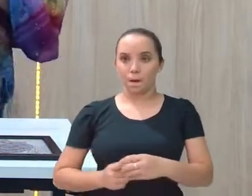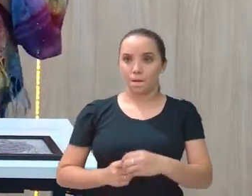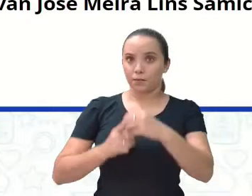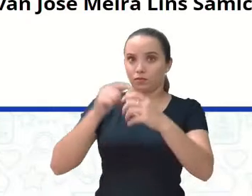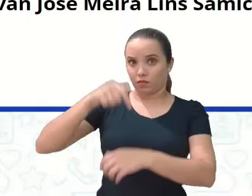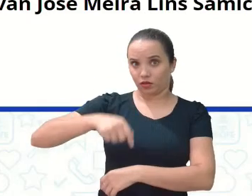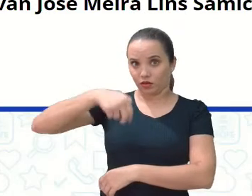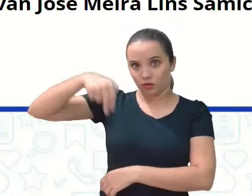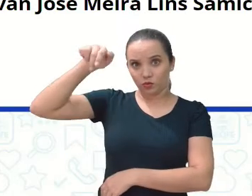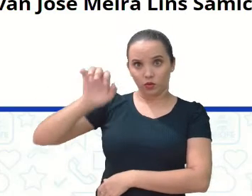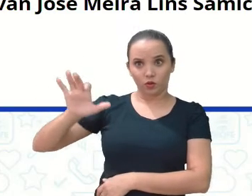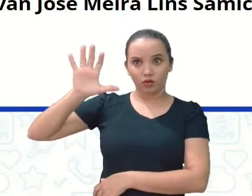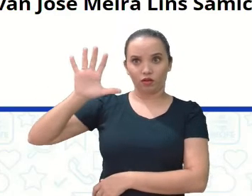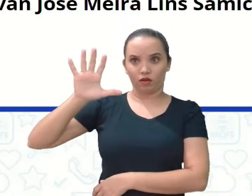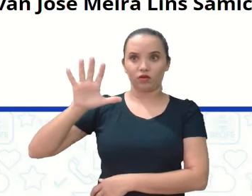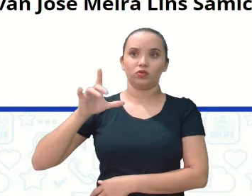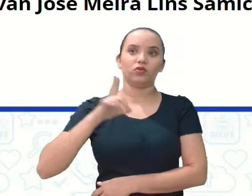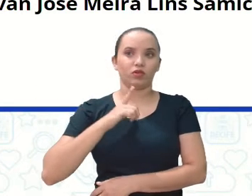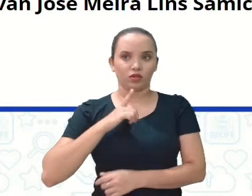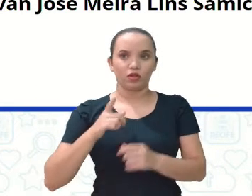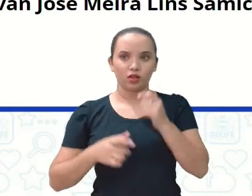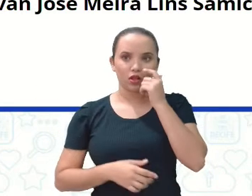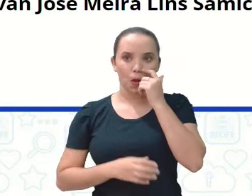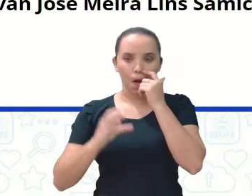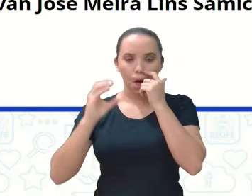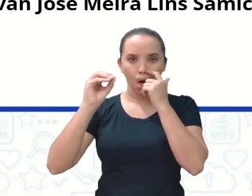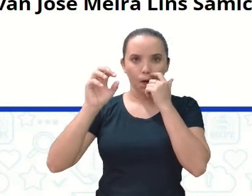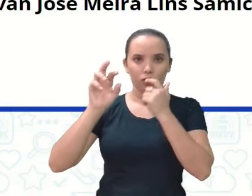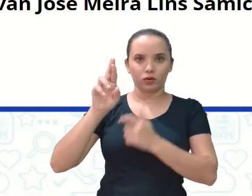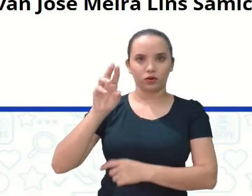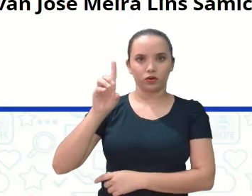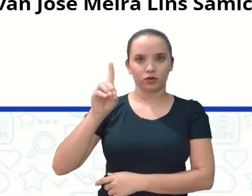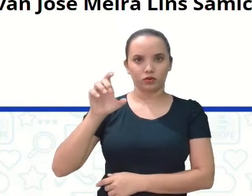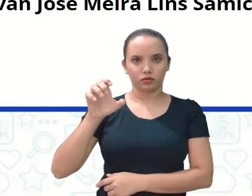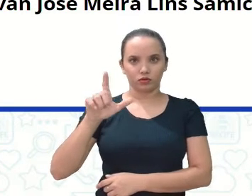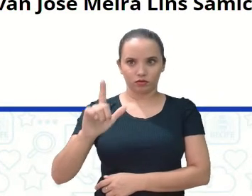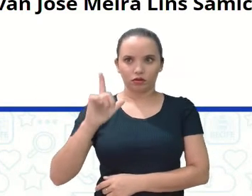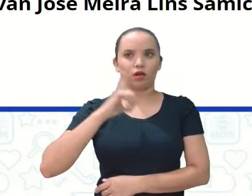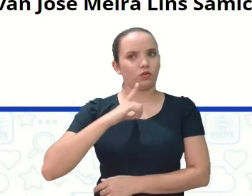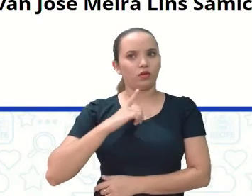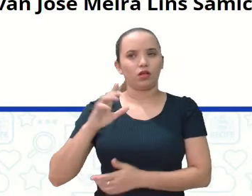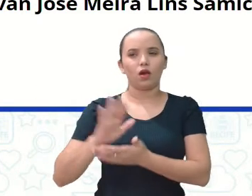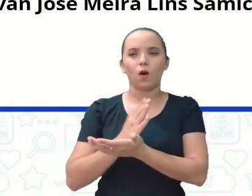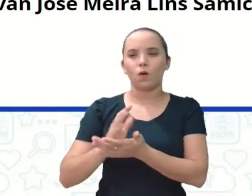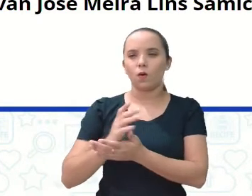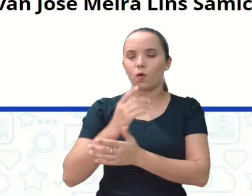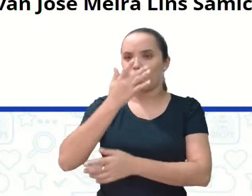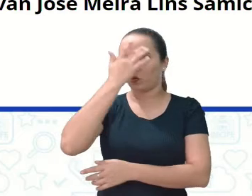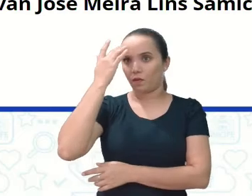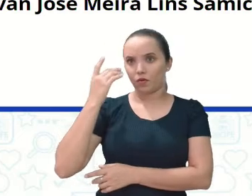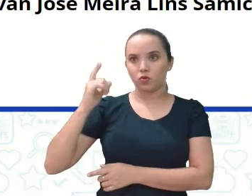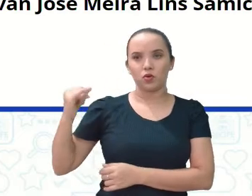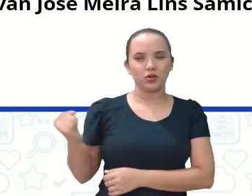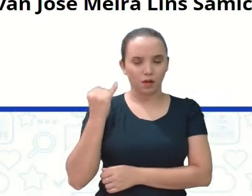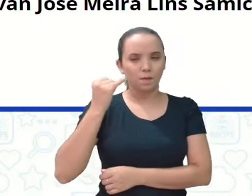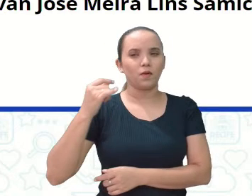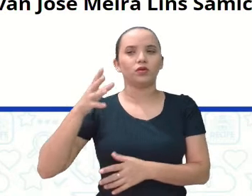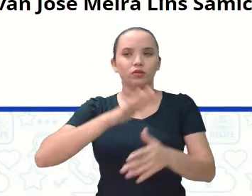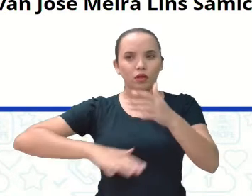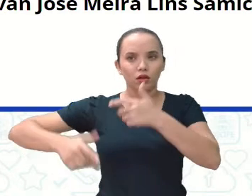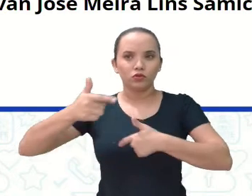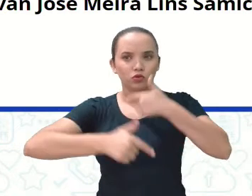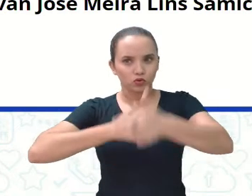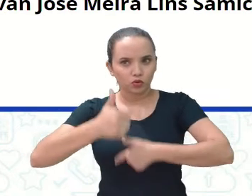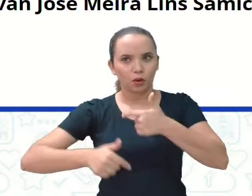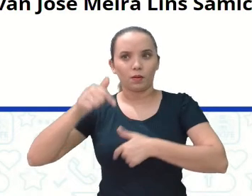Principalmente no Nordeste, o nosso cordel, né, entre os importantes representantes, né, no acervo da